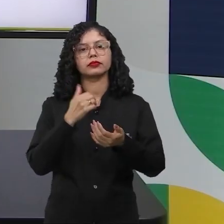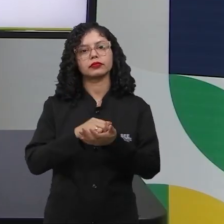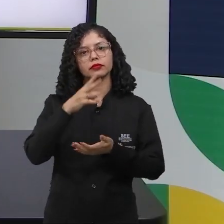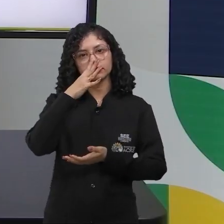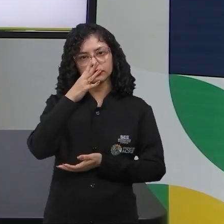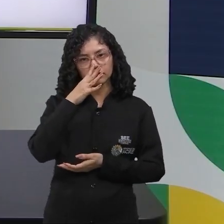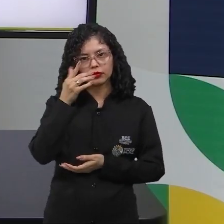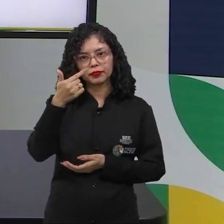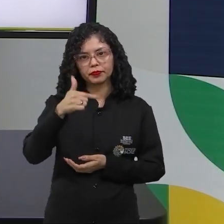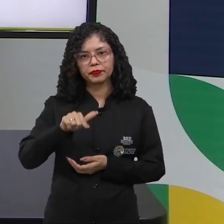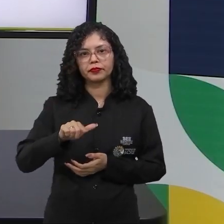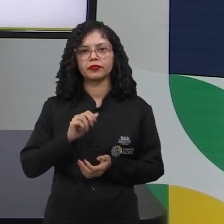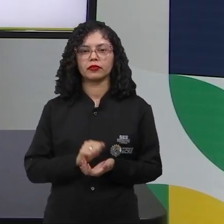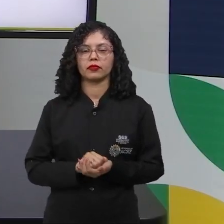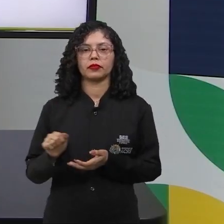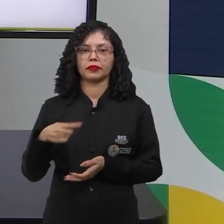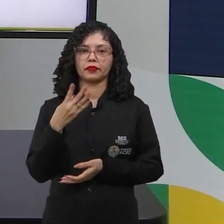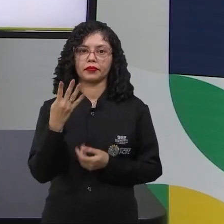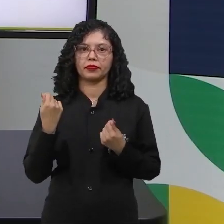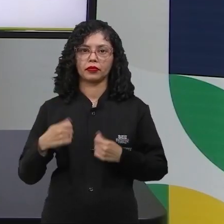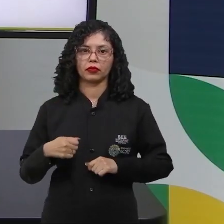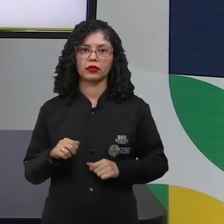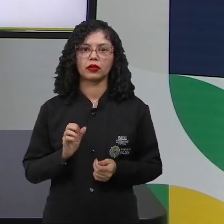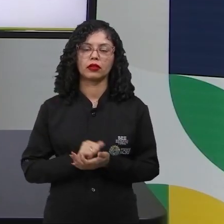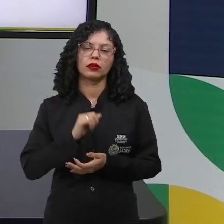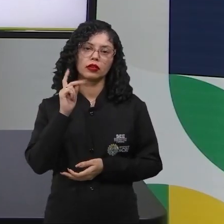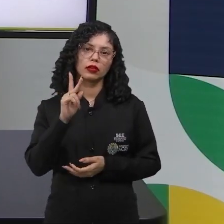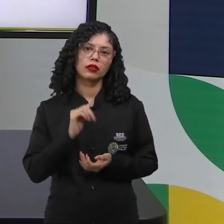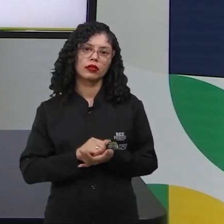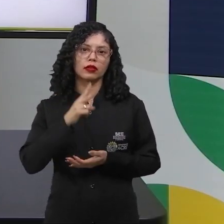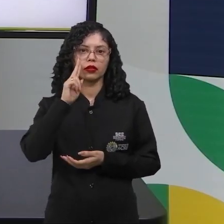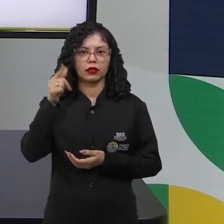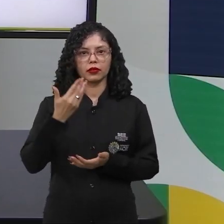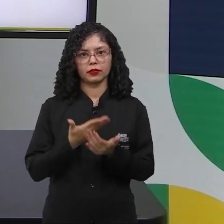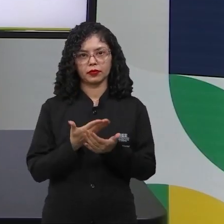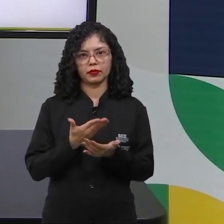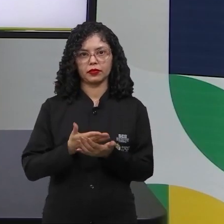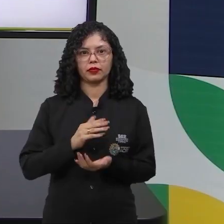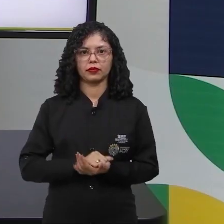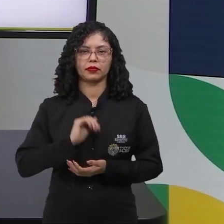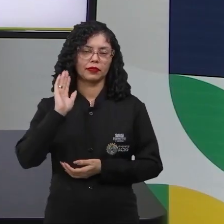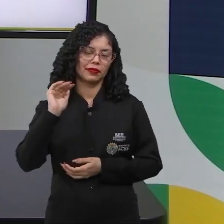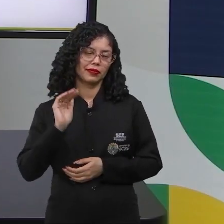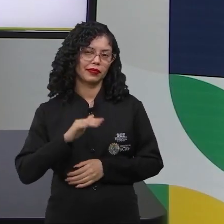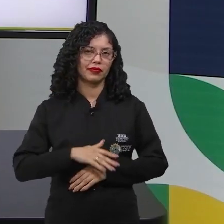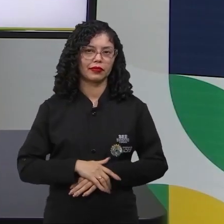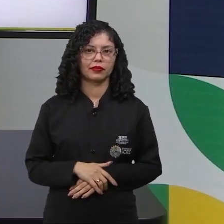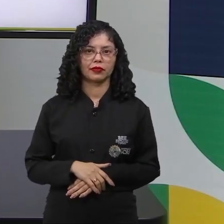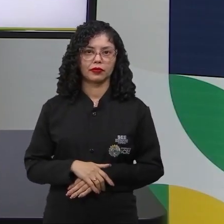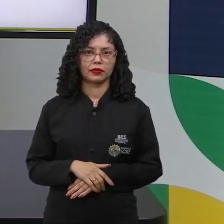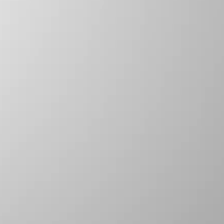olhada, revisa quantas vezes for necessário, tá bom? Então, a gente se encontra na próxima aula e tchau, tchau.